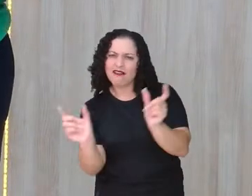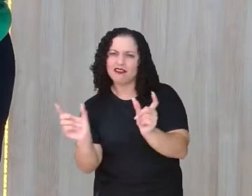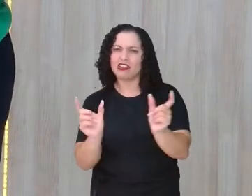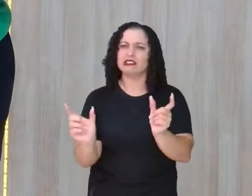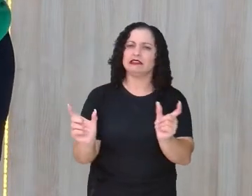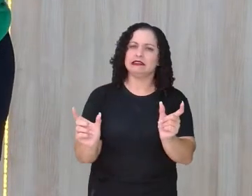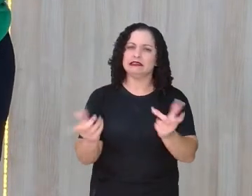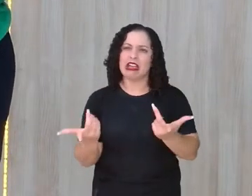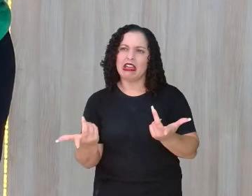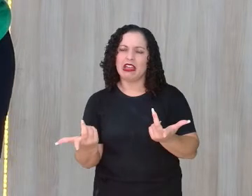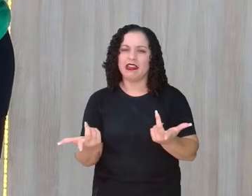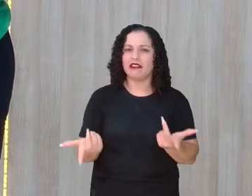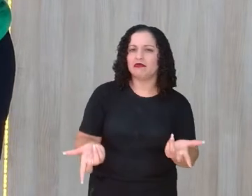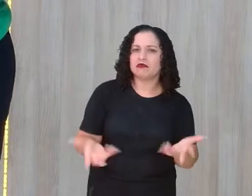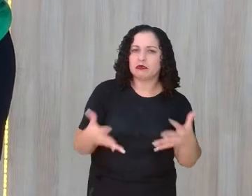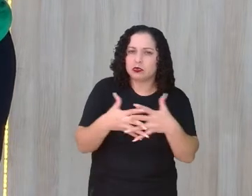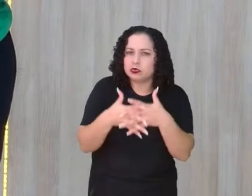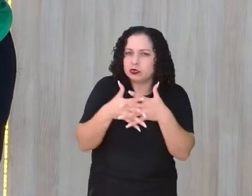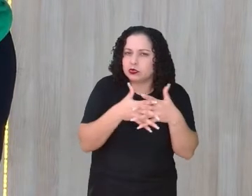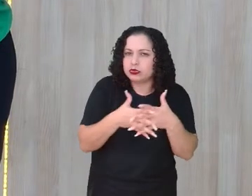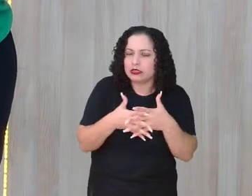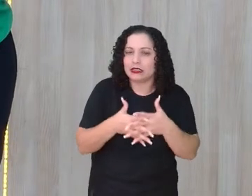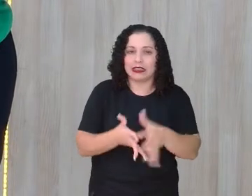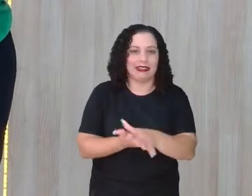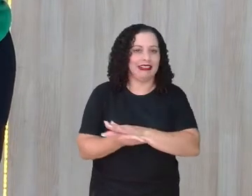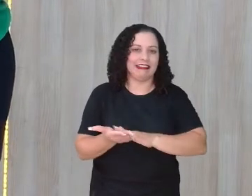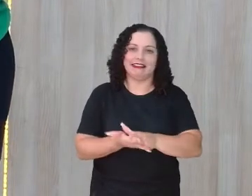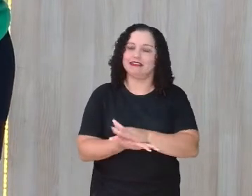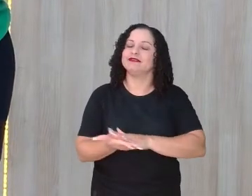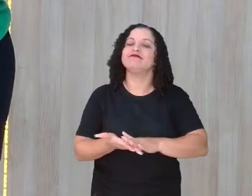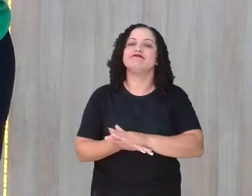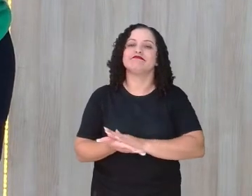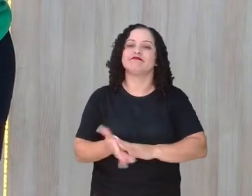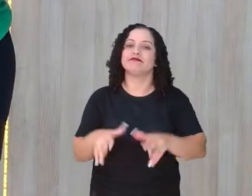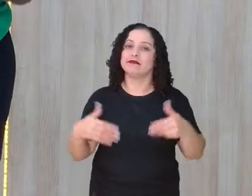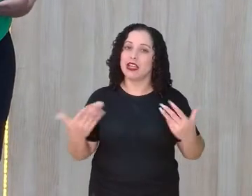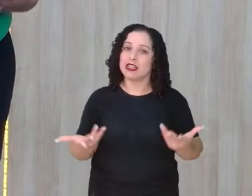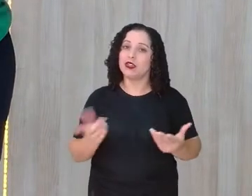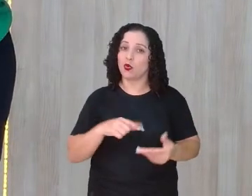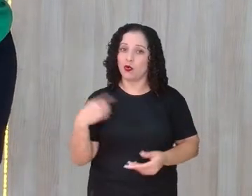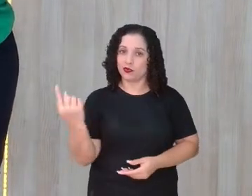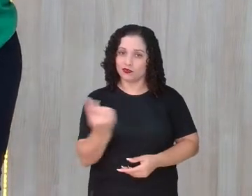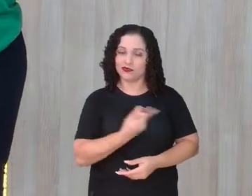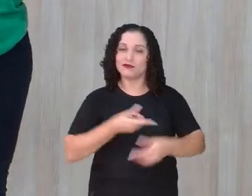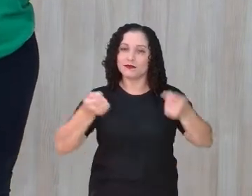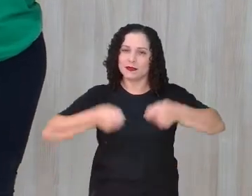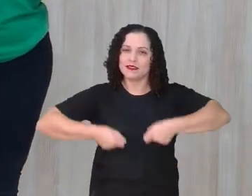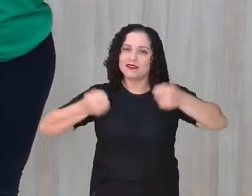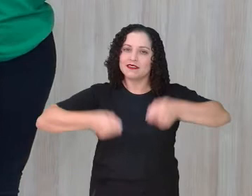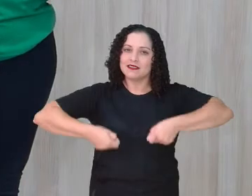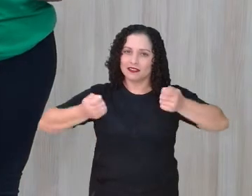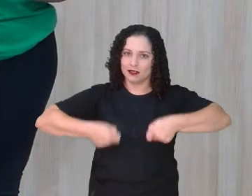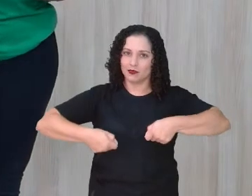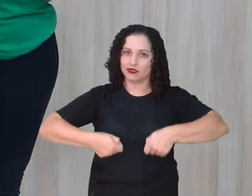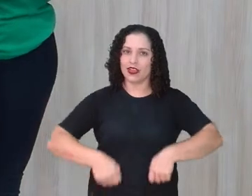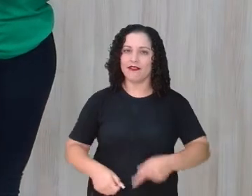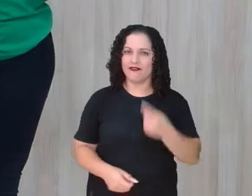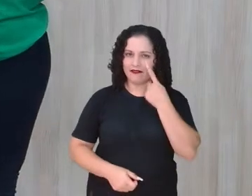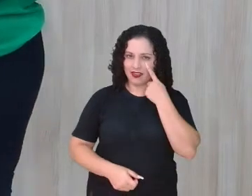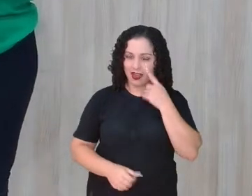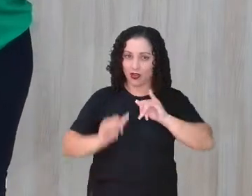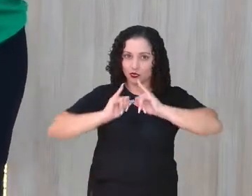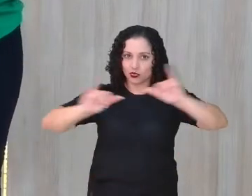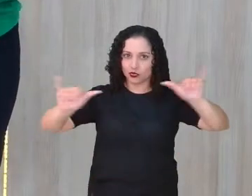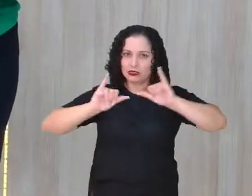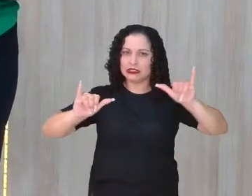conotativo da linguagem, por exemplo, não é? Por isso que a gente precisa, quando a gente se deparar com a notícia, para